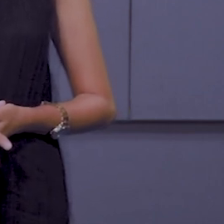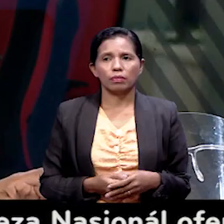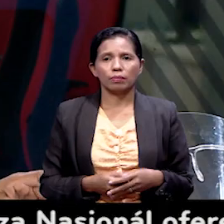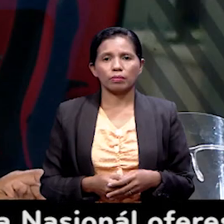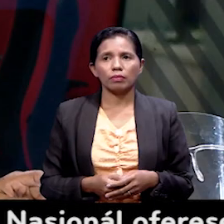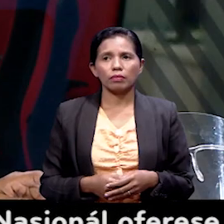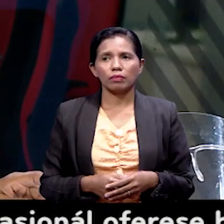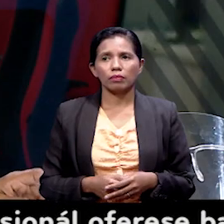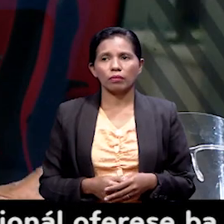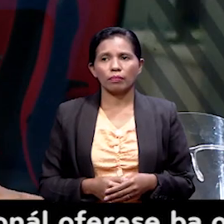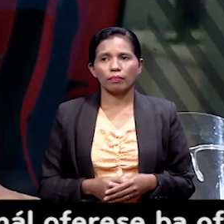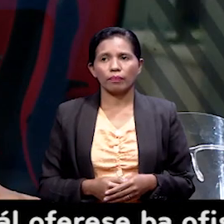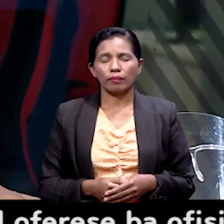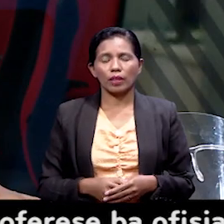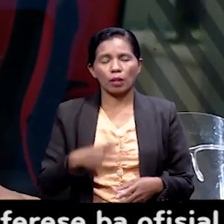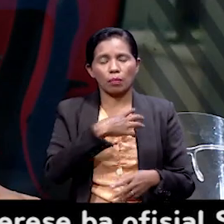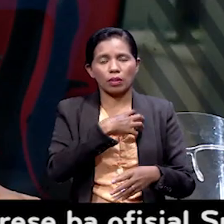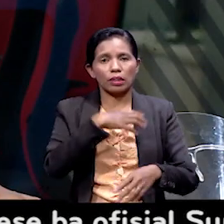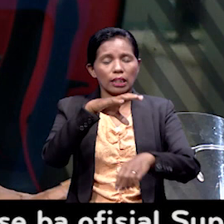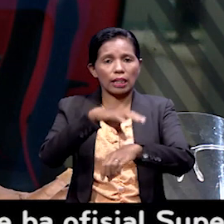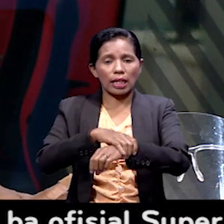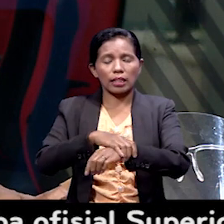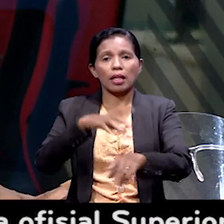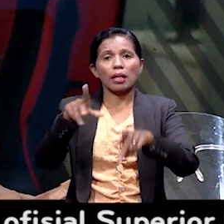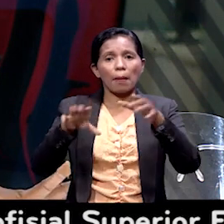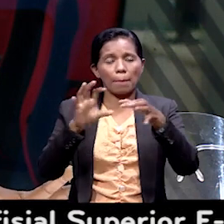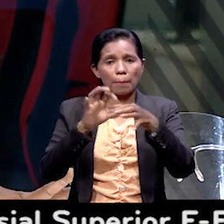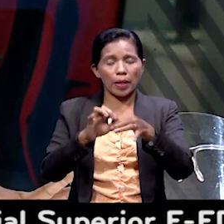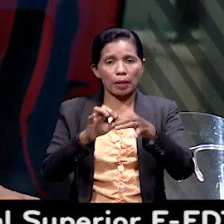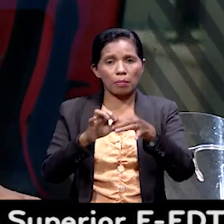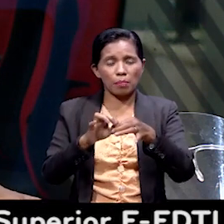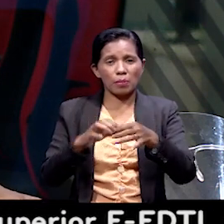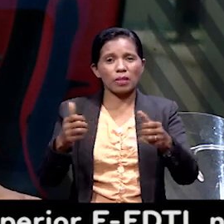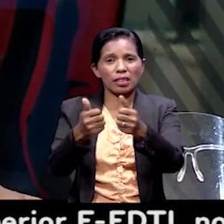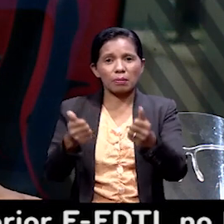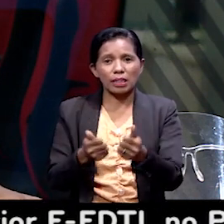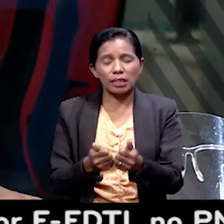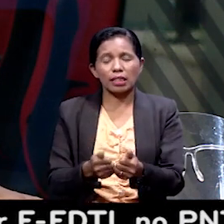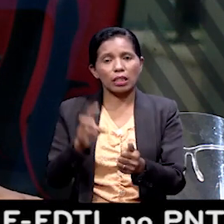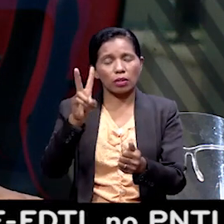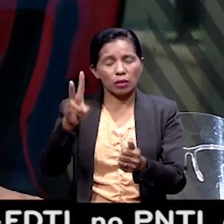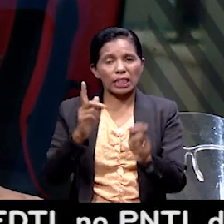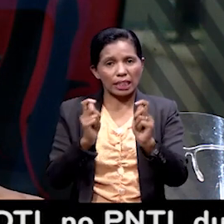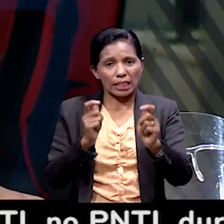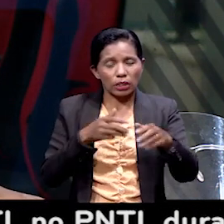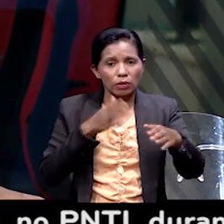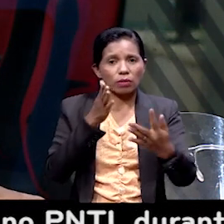Obrigada. Pentela captura tang membro artemarsiál em rua, tamba tenta hakat ilegalmente ba Indonésia.